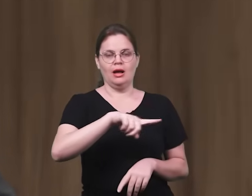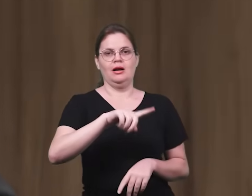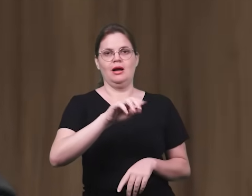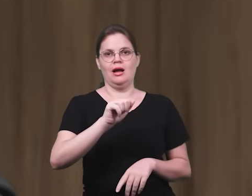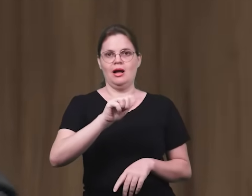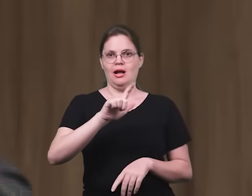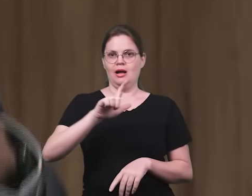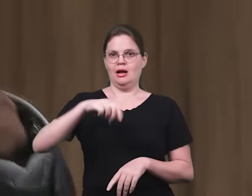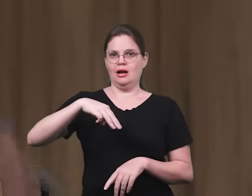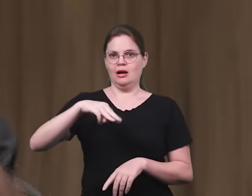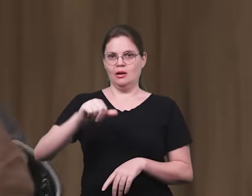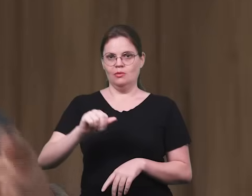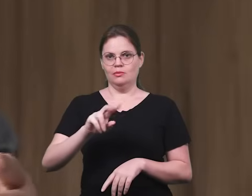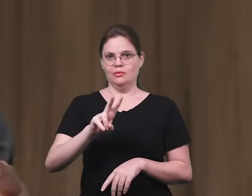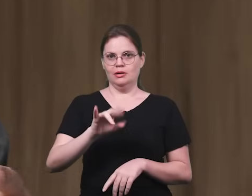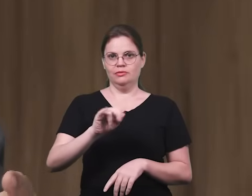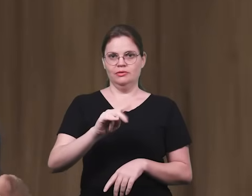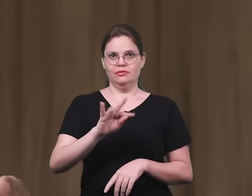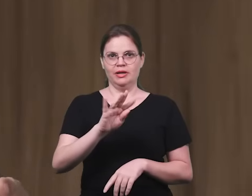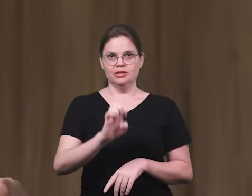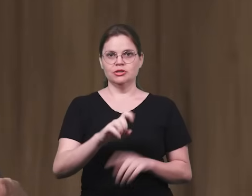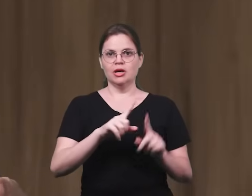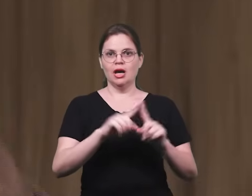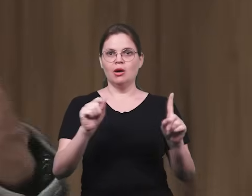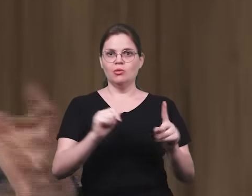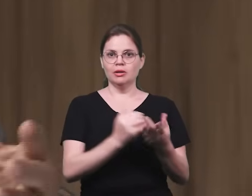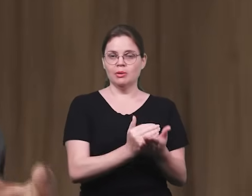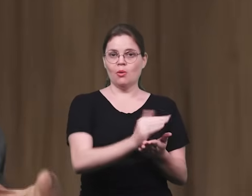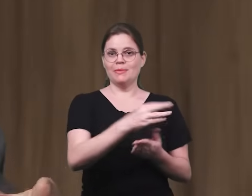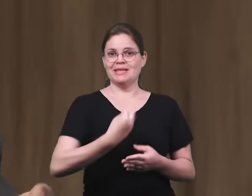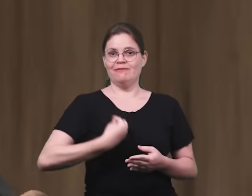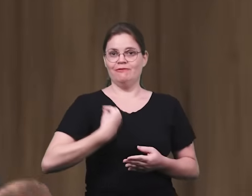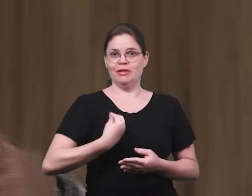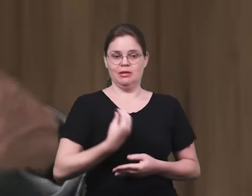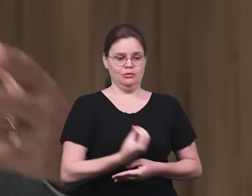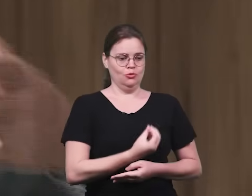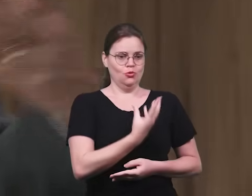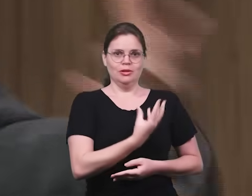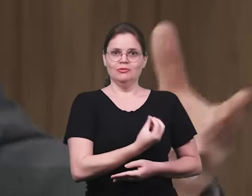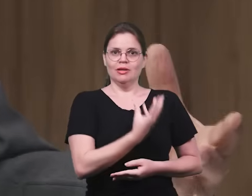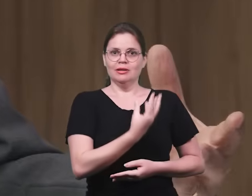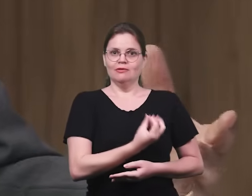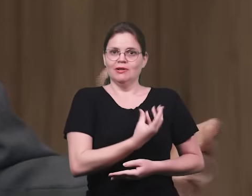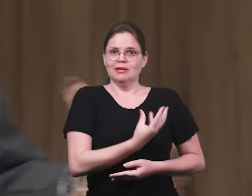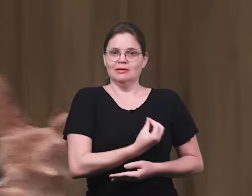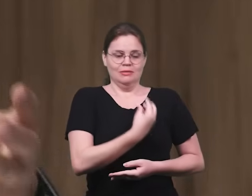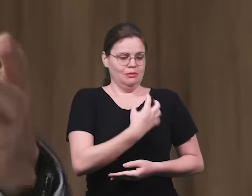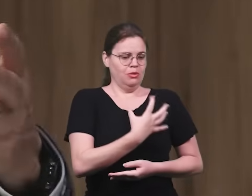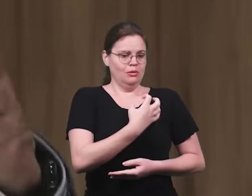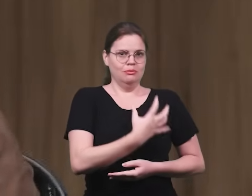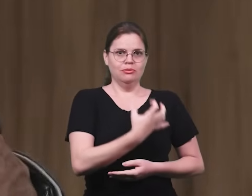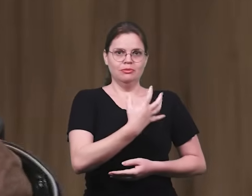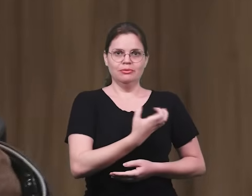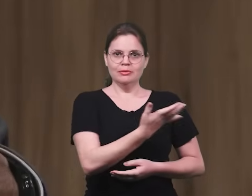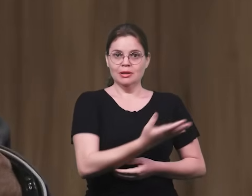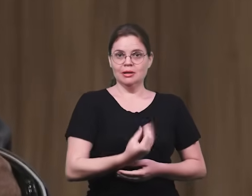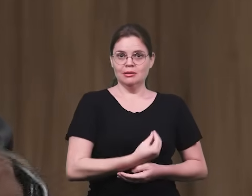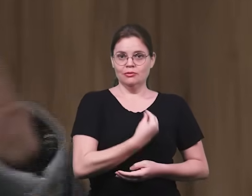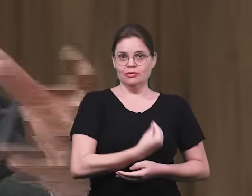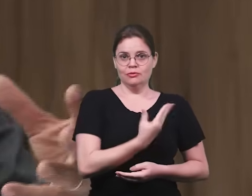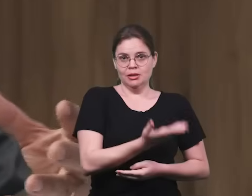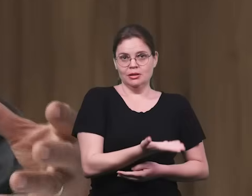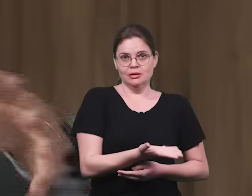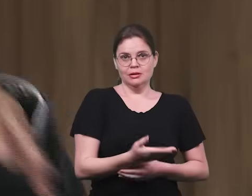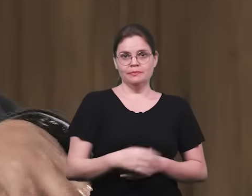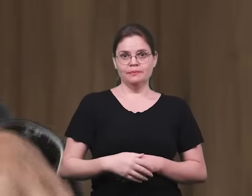vivente, é o princípio de vida, né? É um princípio de vida. Ele tem vida, ele tem